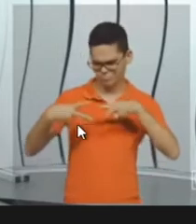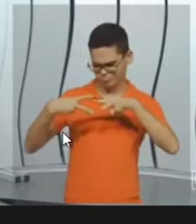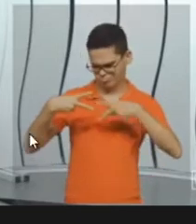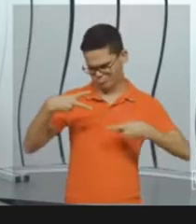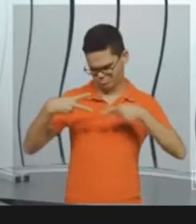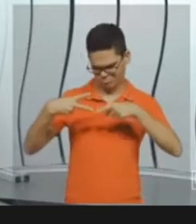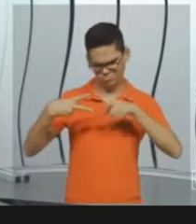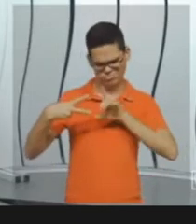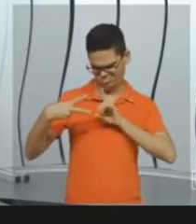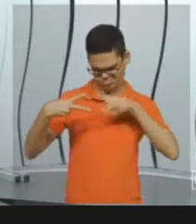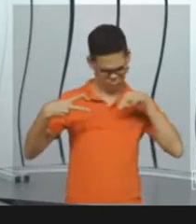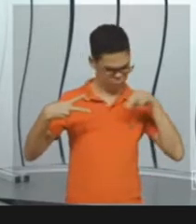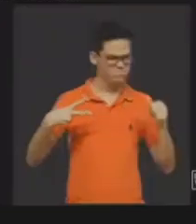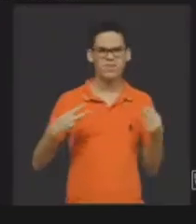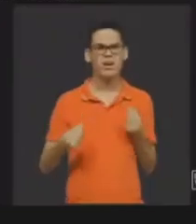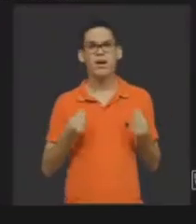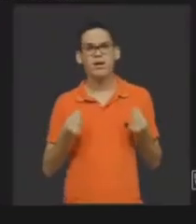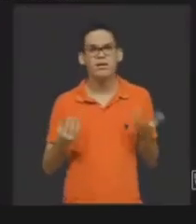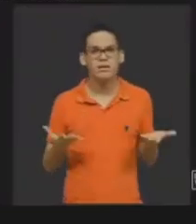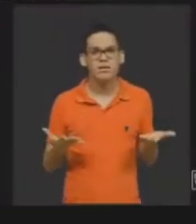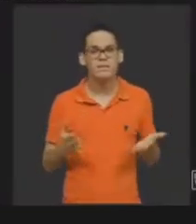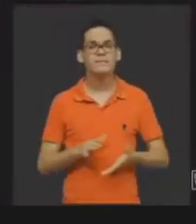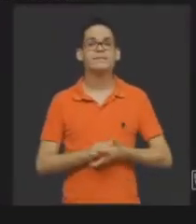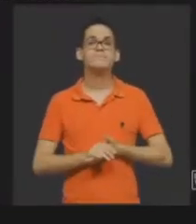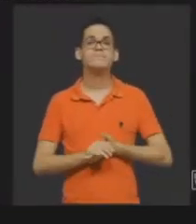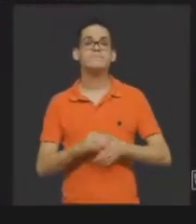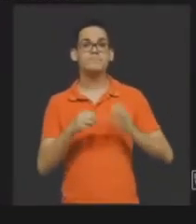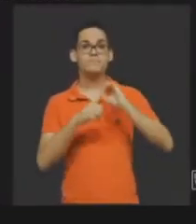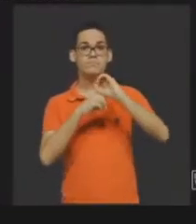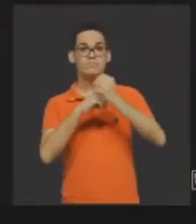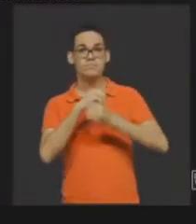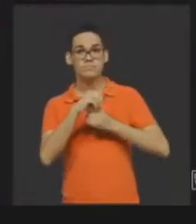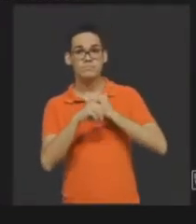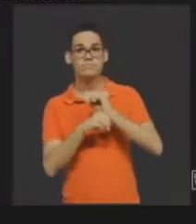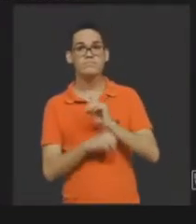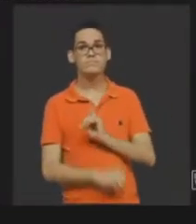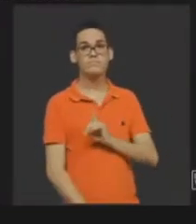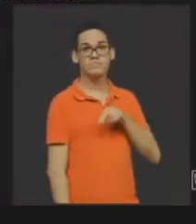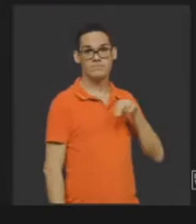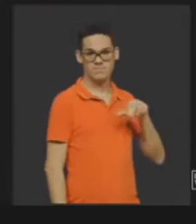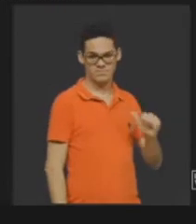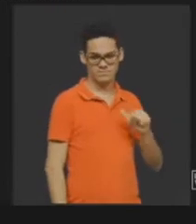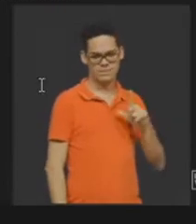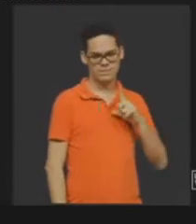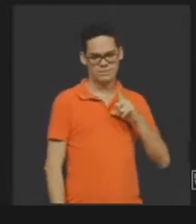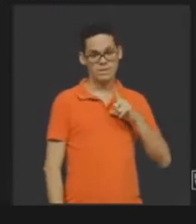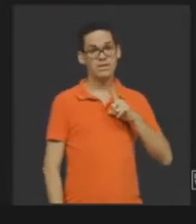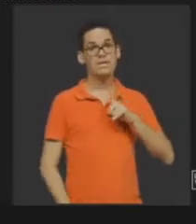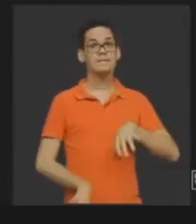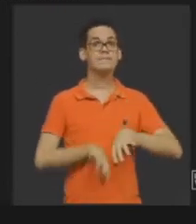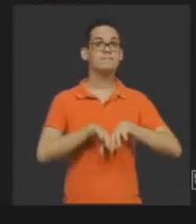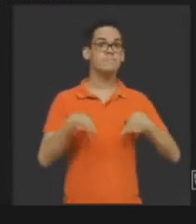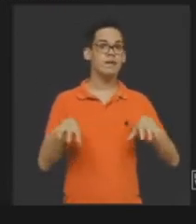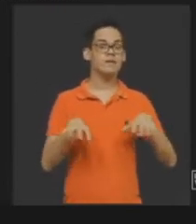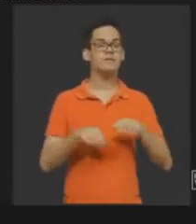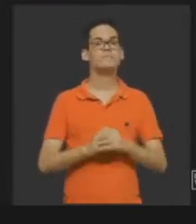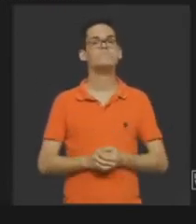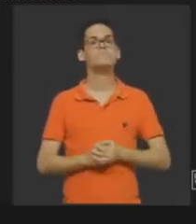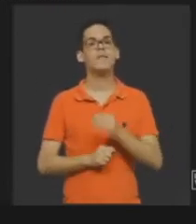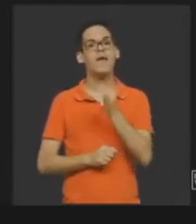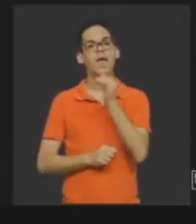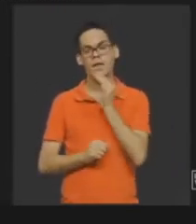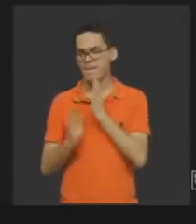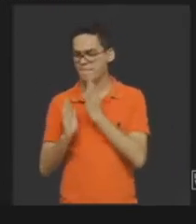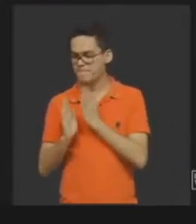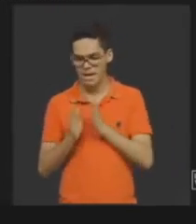DNA? Então, a molécula de DNA, ela é constituída de diversas subunidades. Pensem em subunidades como